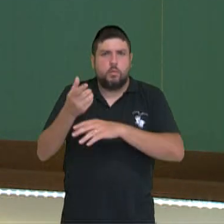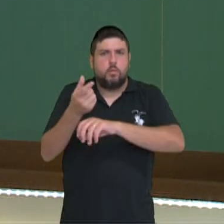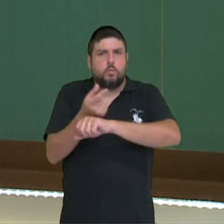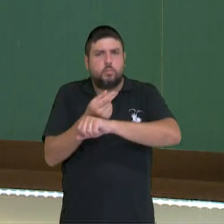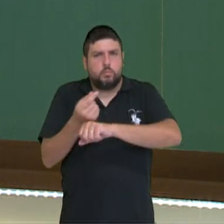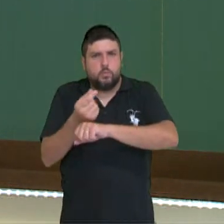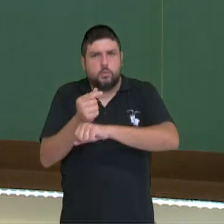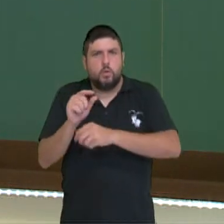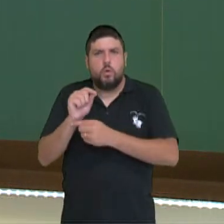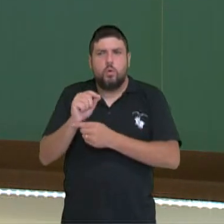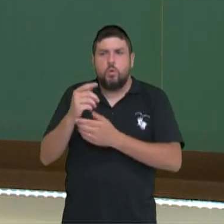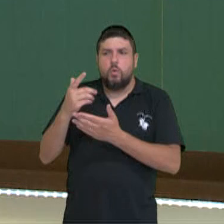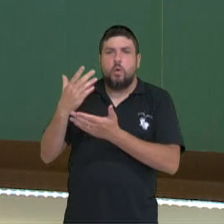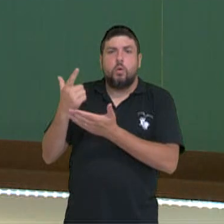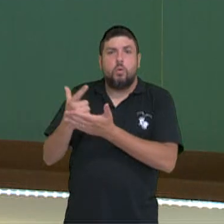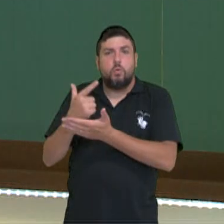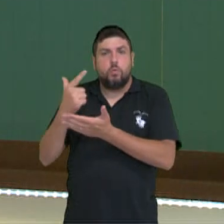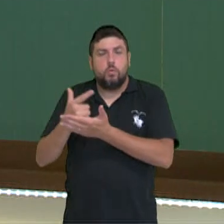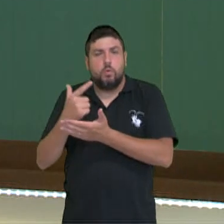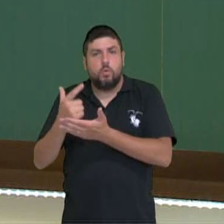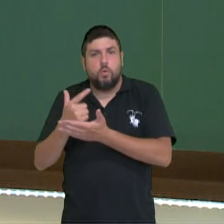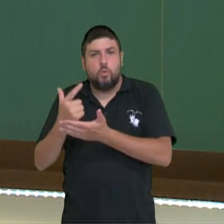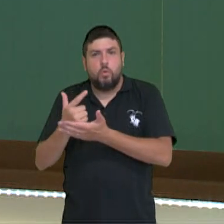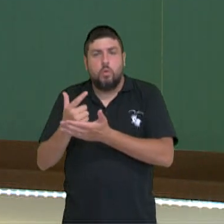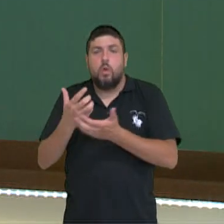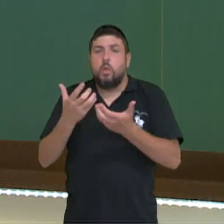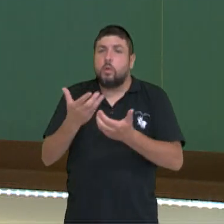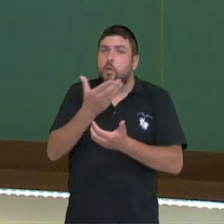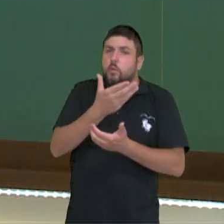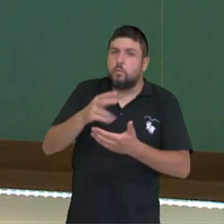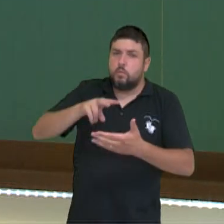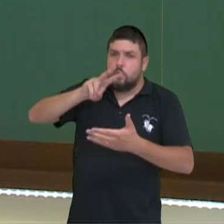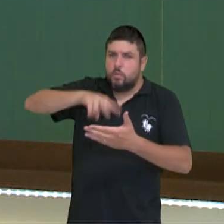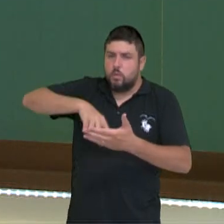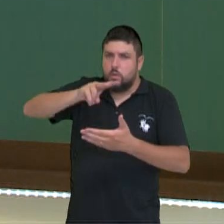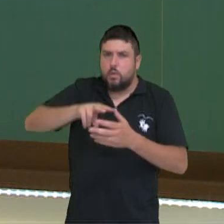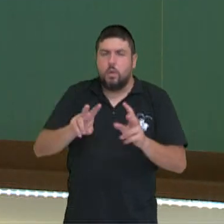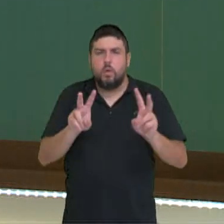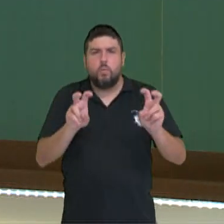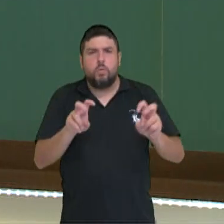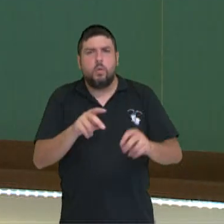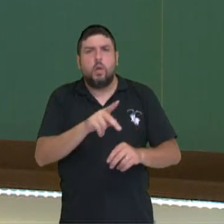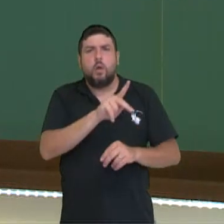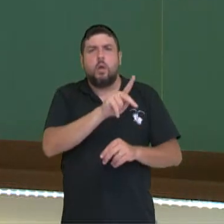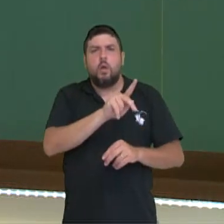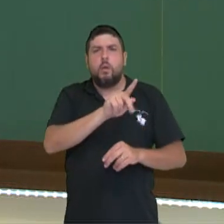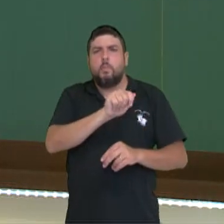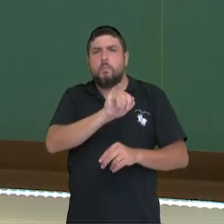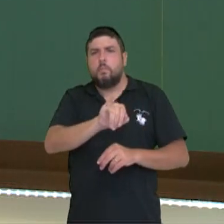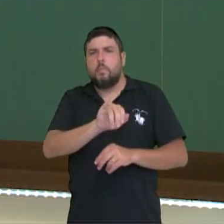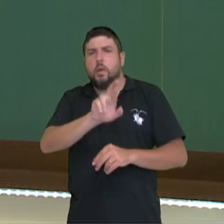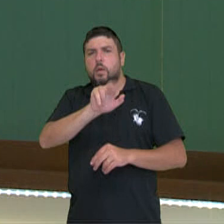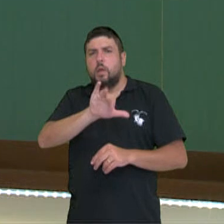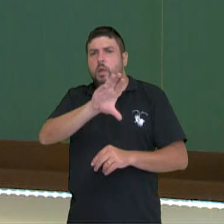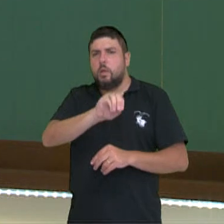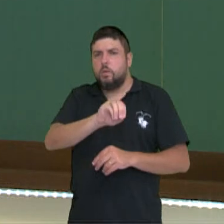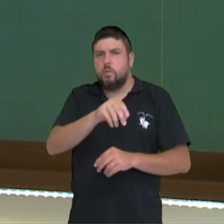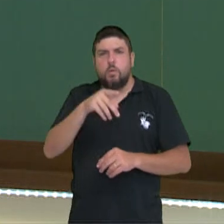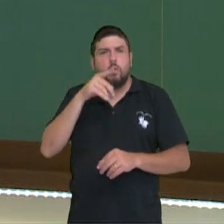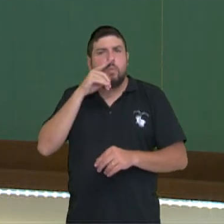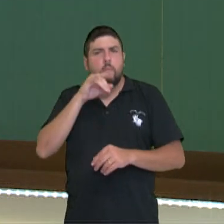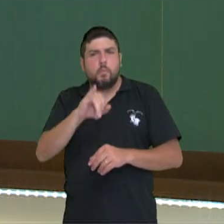Rico, Pai Pobre. Nós trazemos porque a gente quer que vocês leiam esse livro. É um livro muito interessante, onde vocês vão aprender a lidar com dinheiro, a